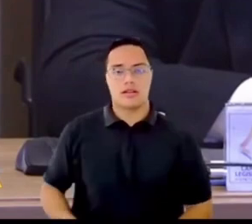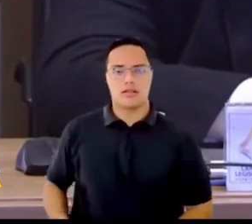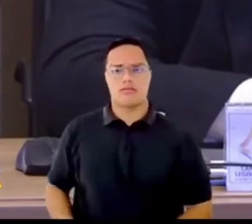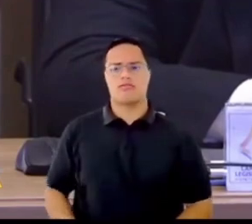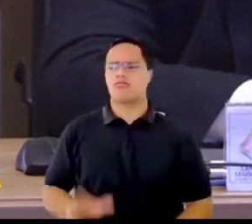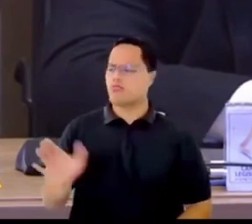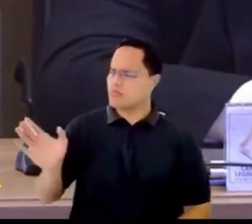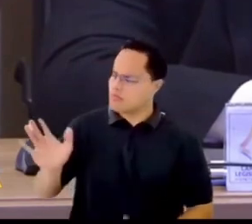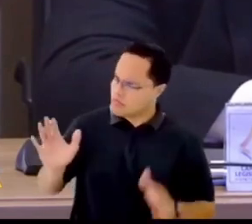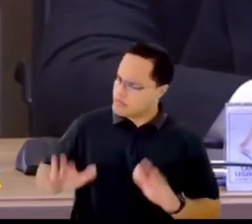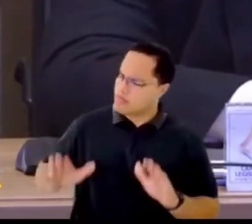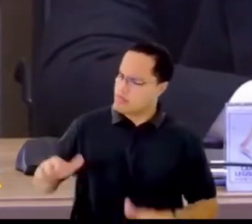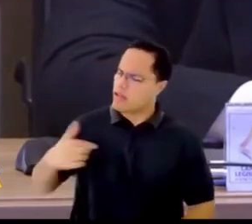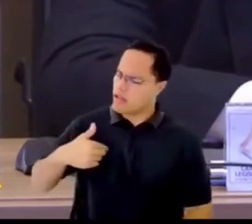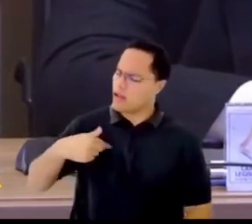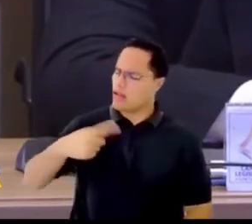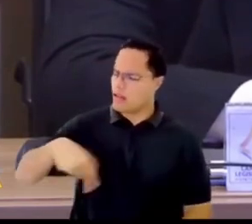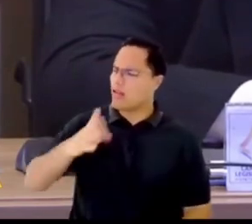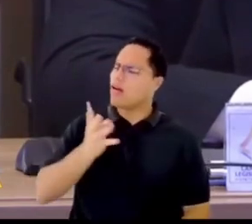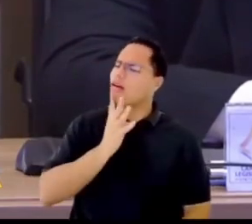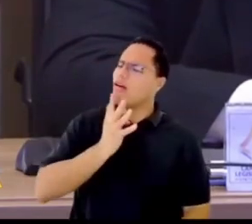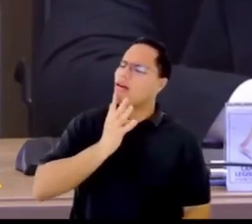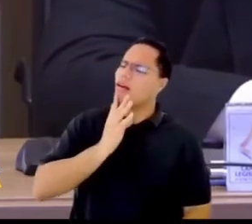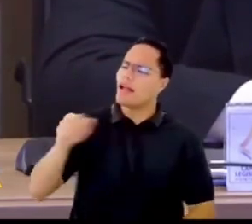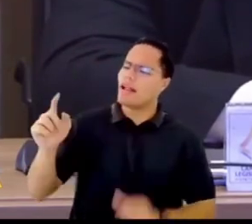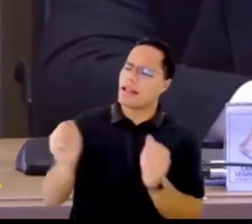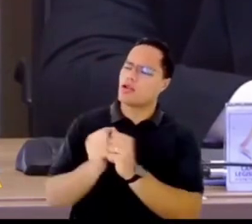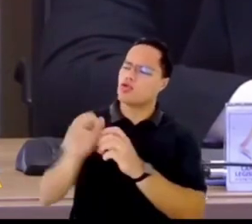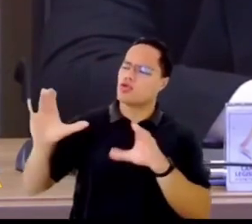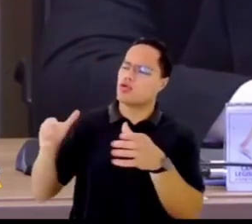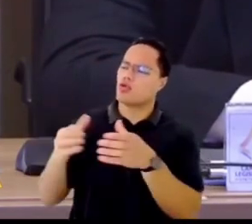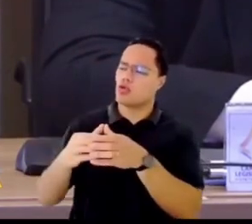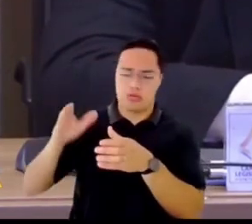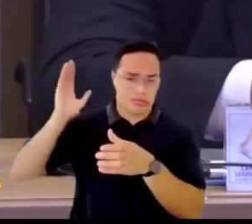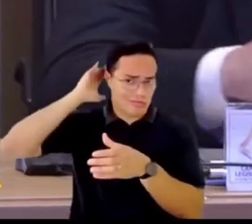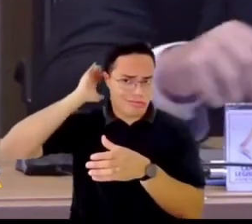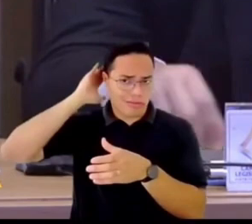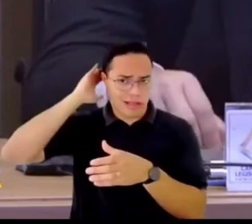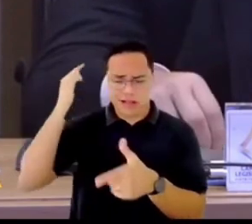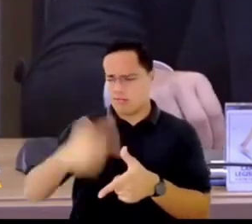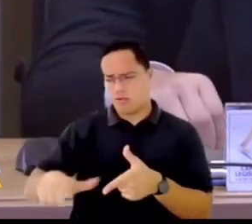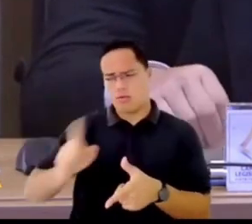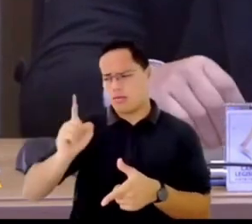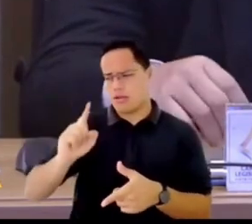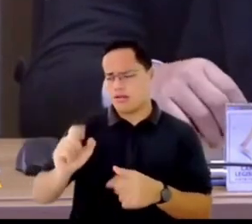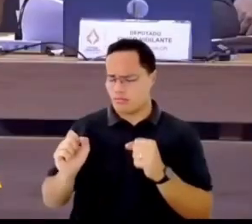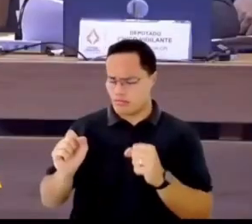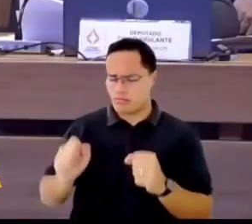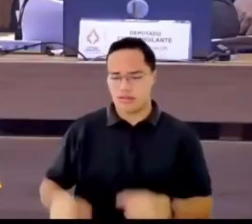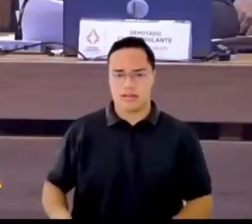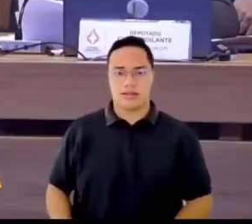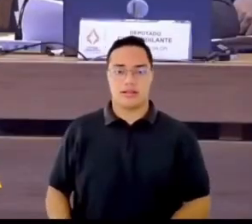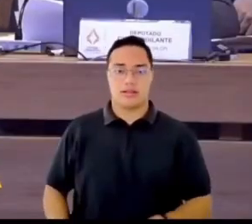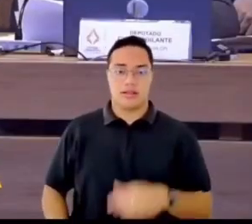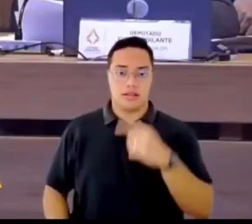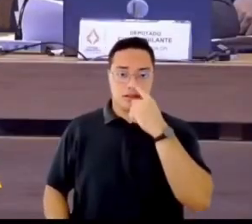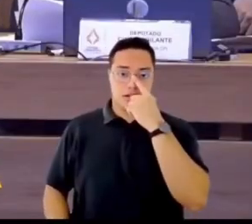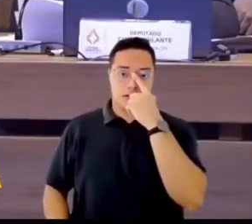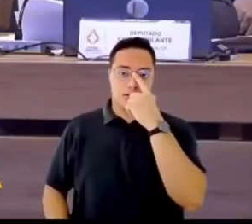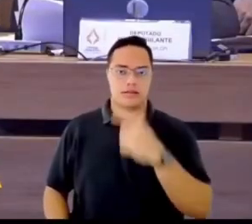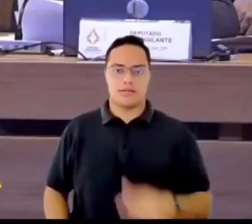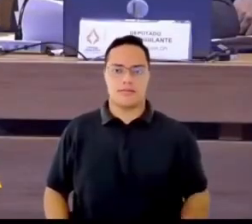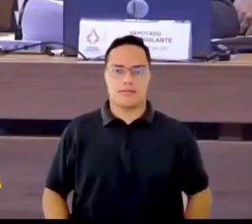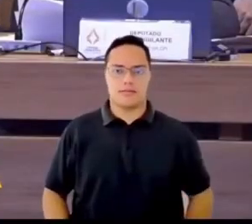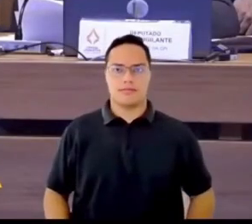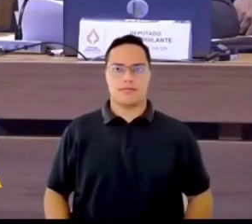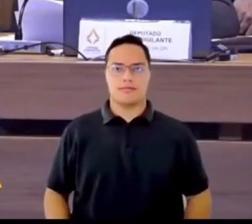está acampado com o pessoal de Belém, pode levá-lo, não vai ter problema. E o senhor voltou do aeroporto para buscá-lo no acampamento?